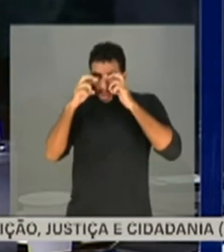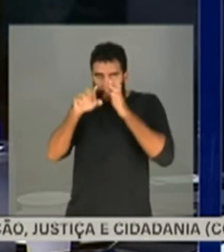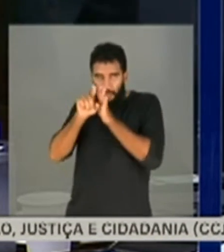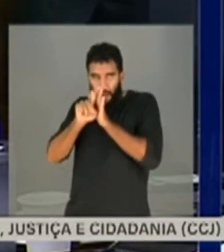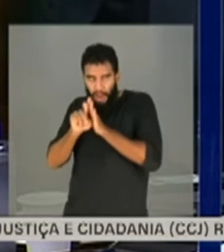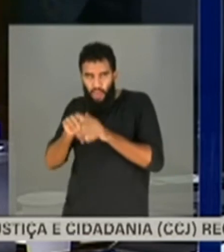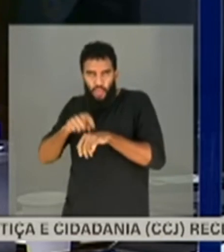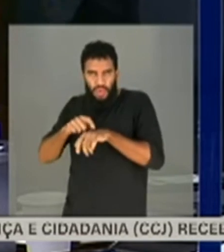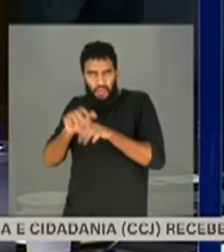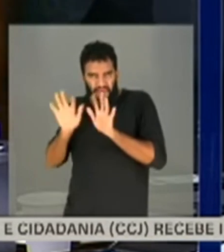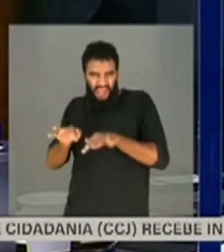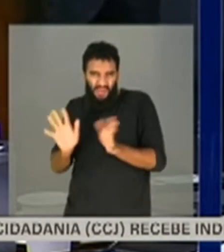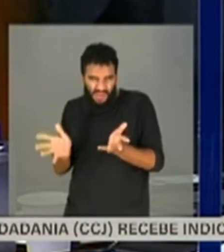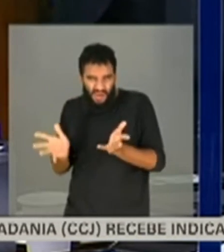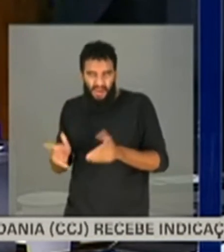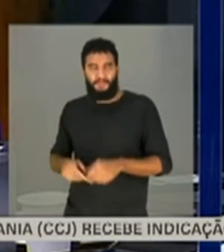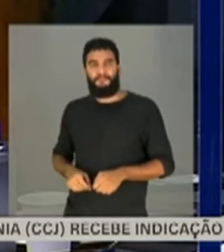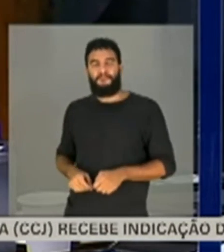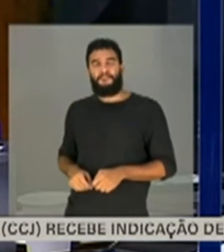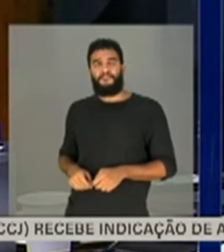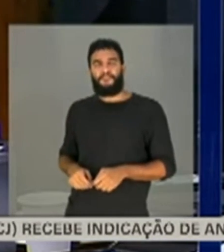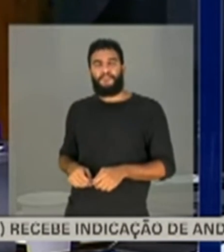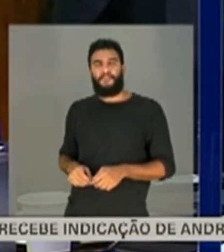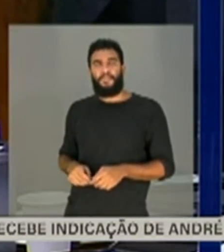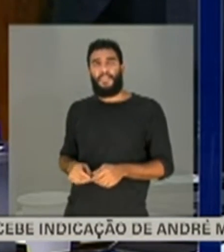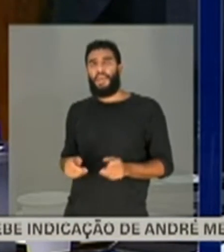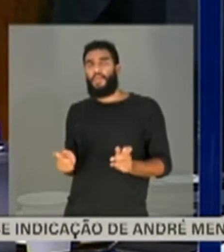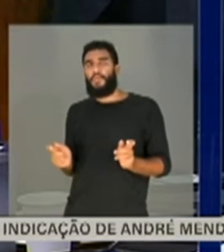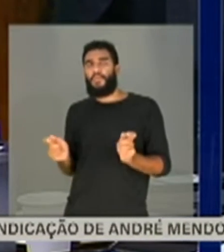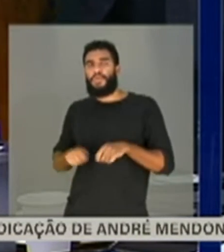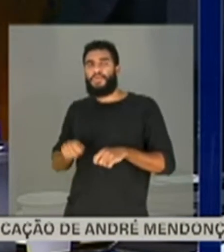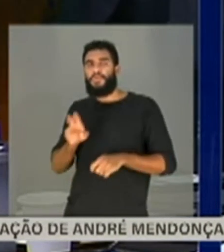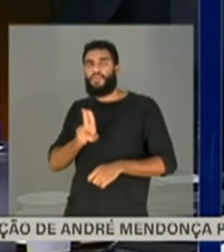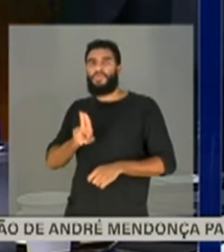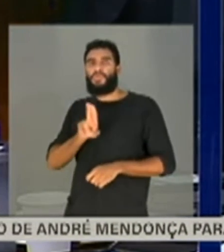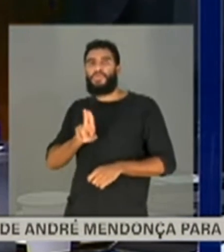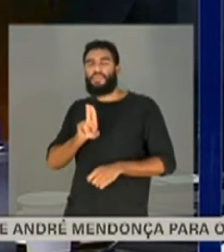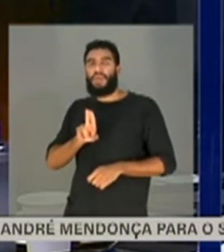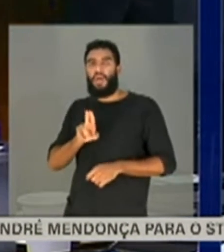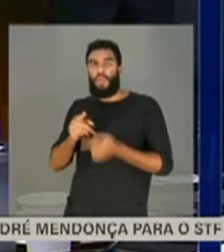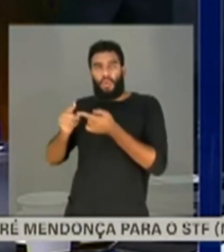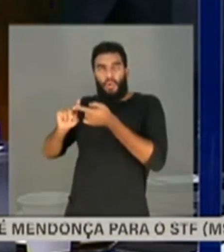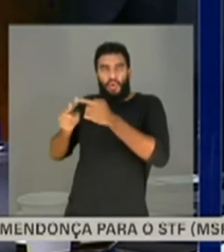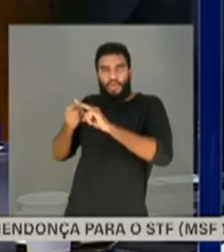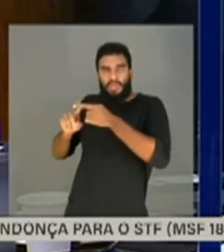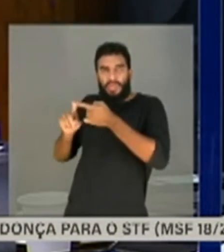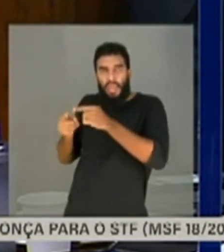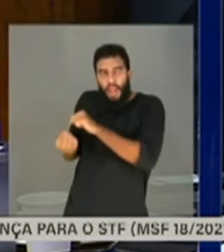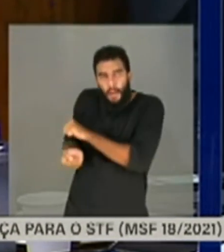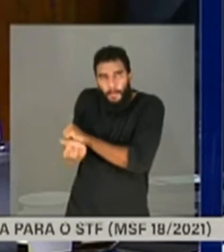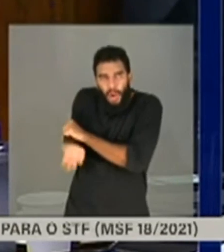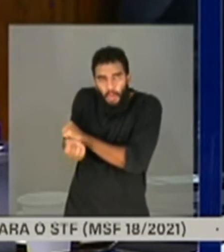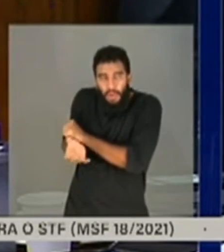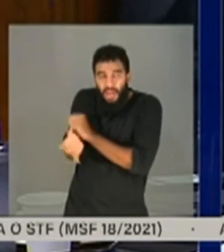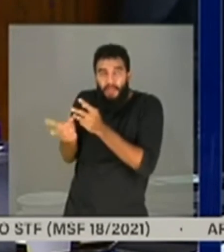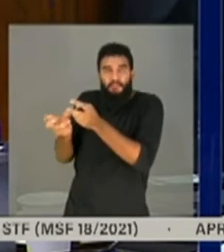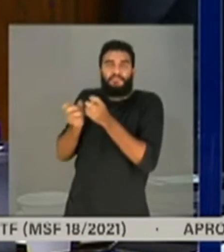resta, que poderia ser usado num esquema de propinas não identificado.